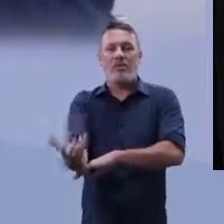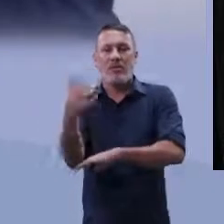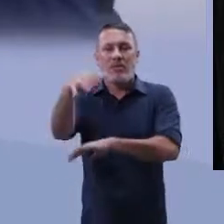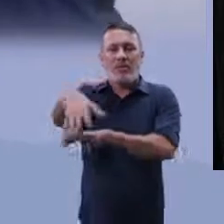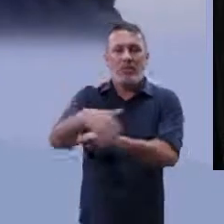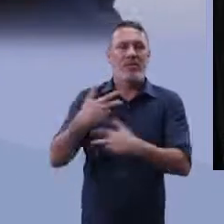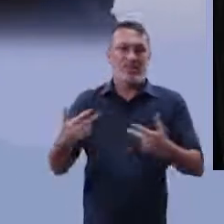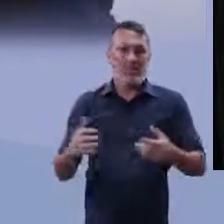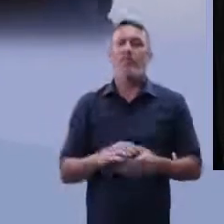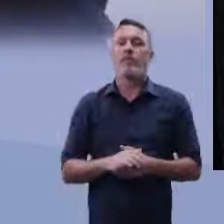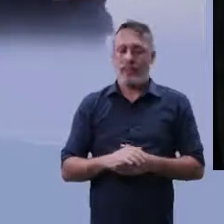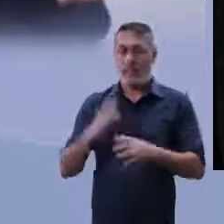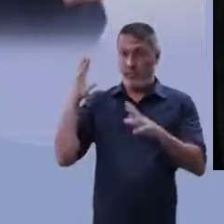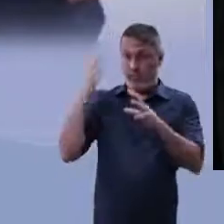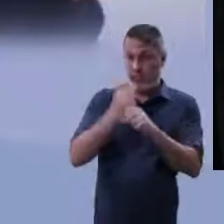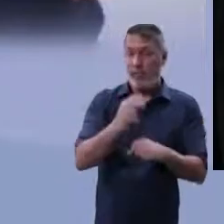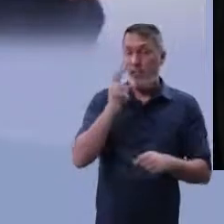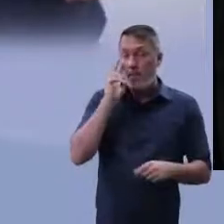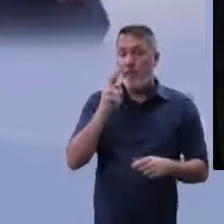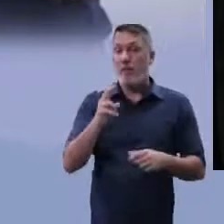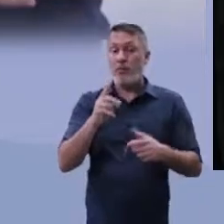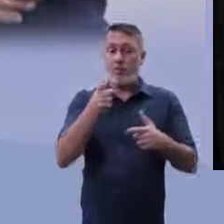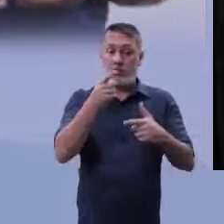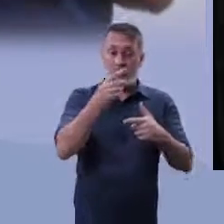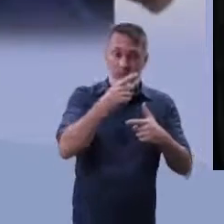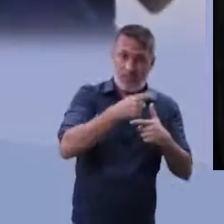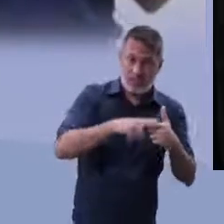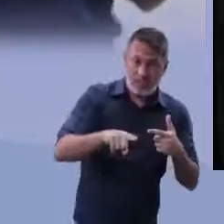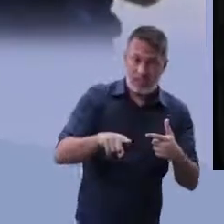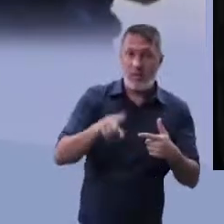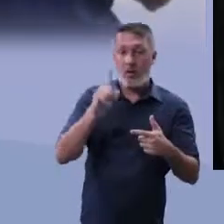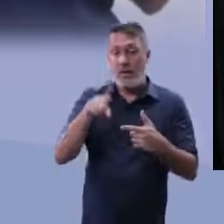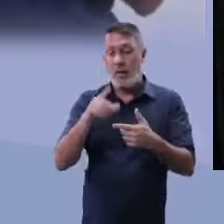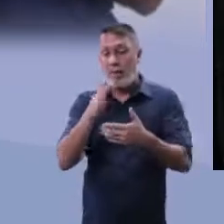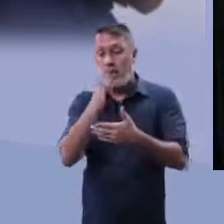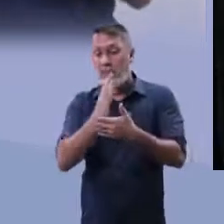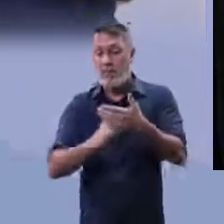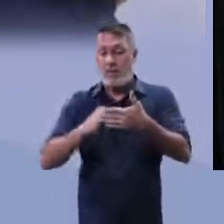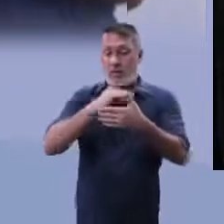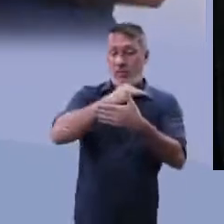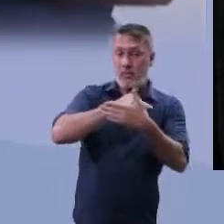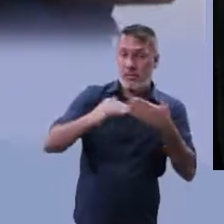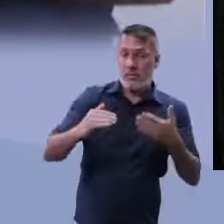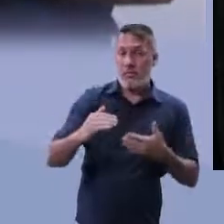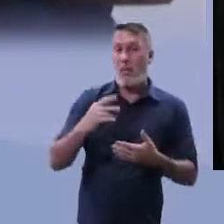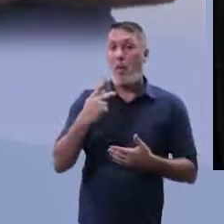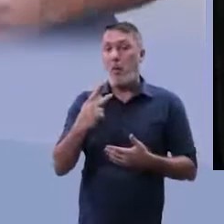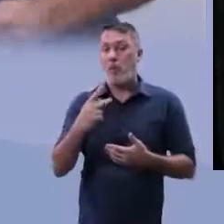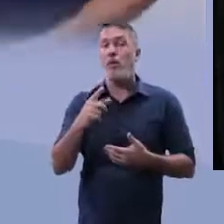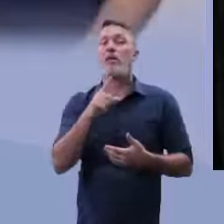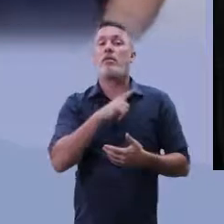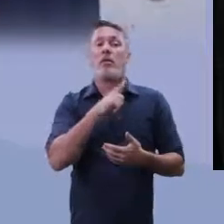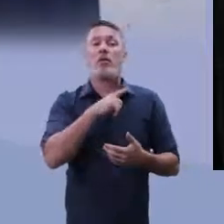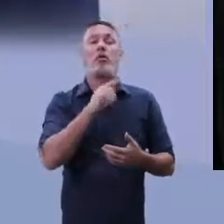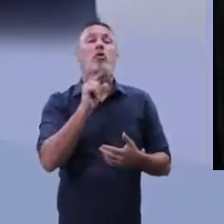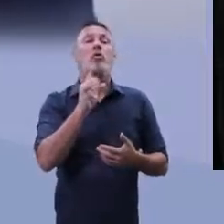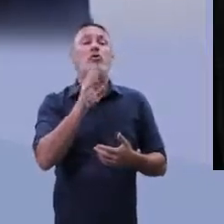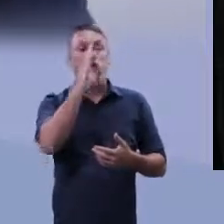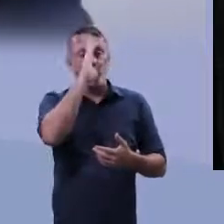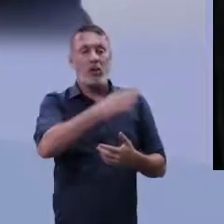reais. Simples assim. Então, revisando aí, meu hacker, divisão em partes proporcionais. Pode